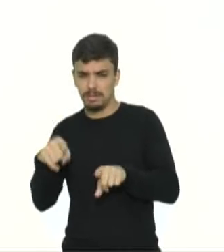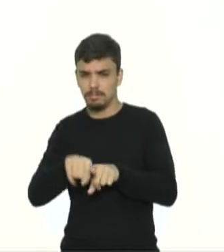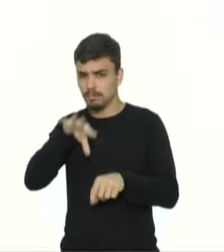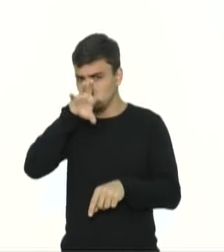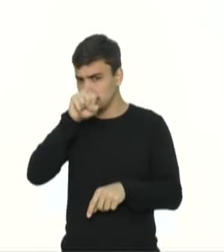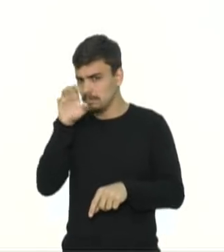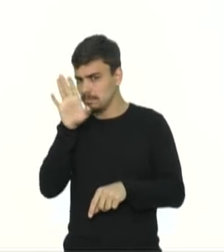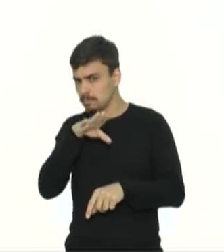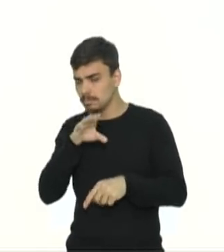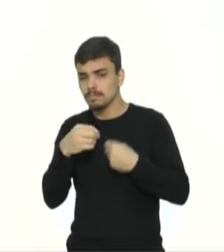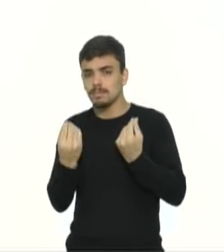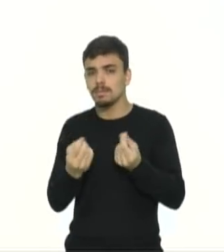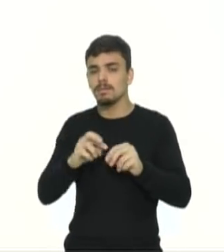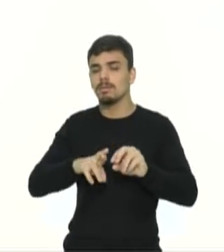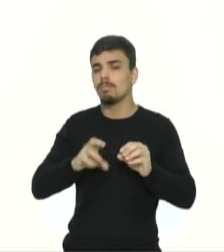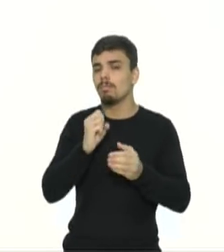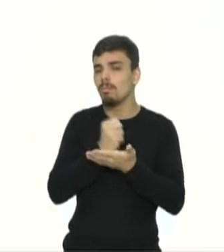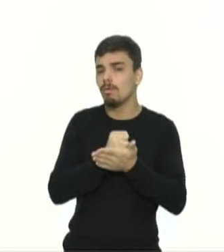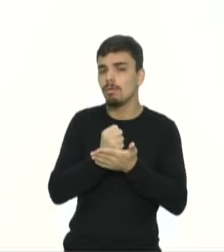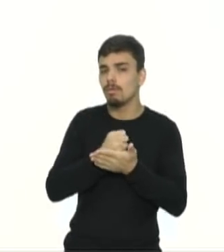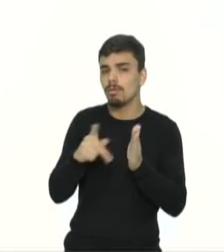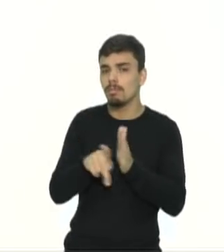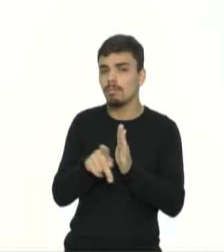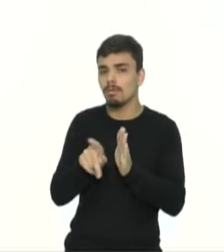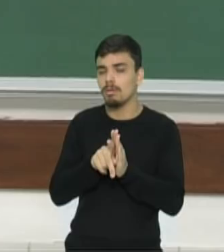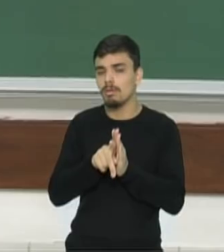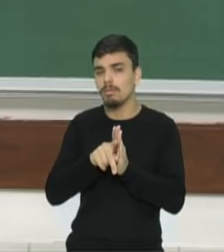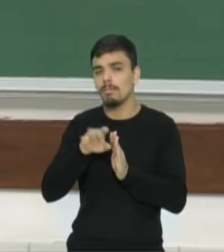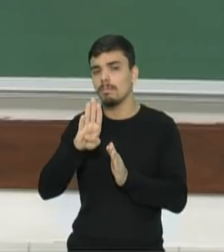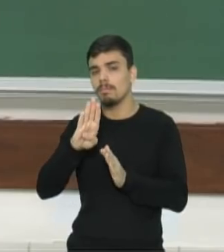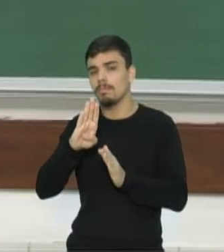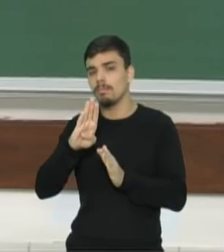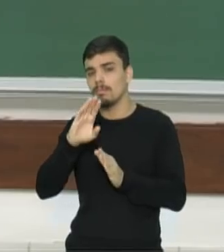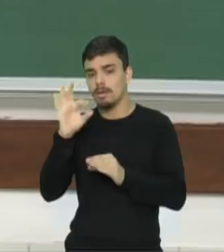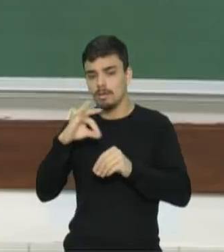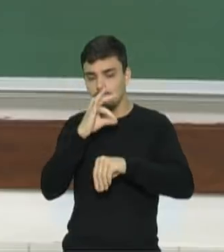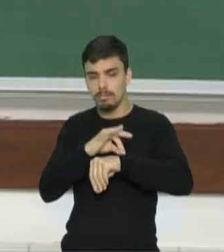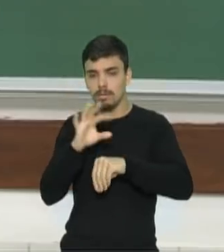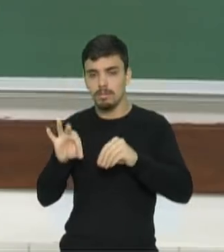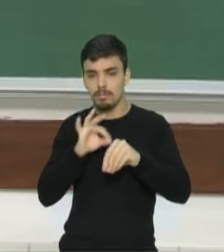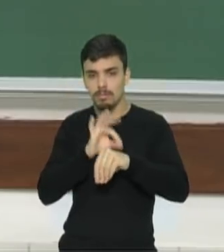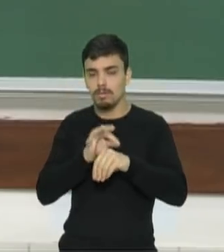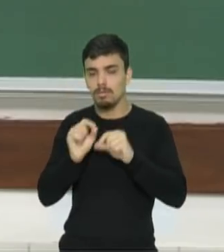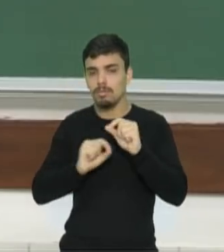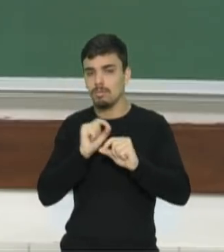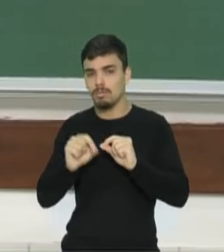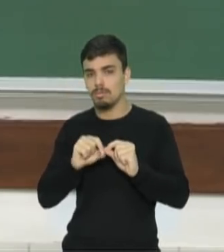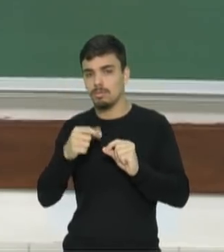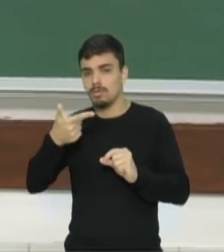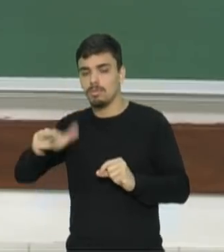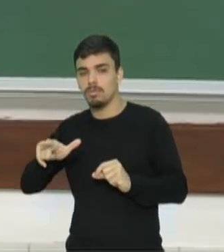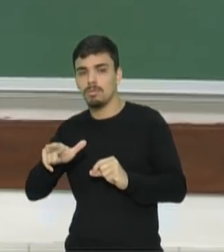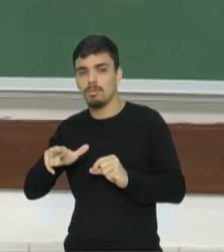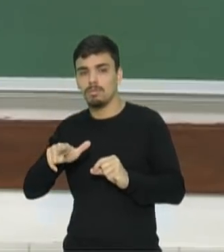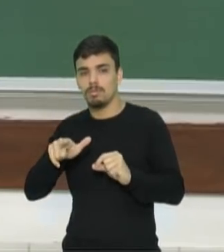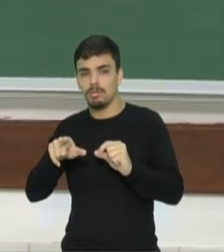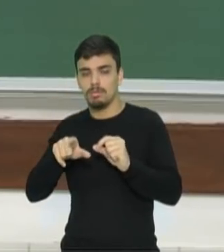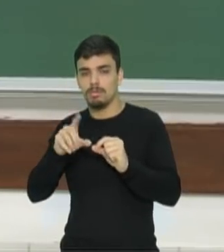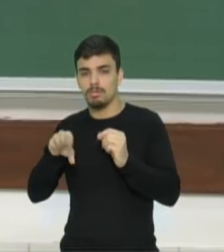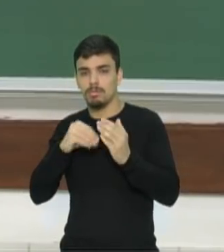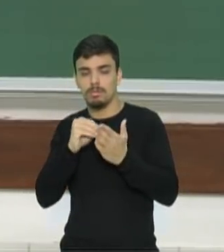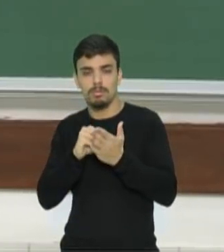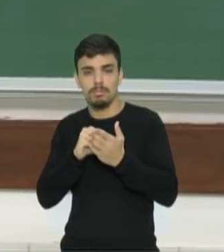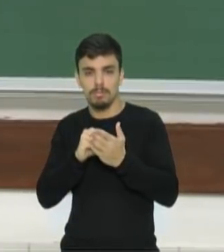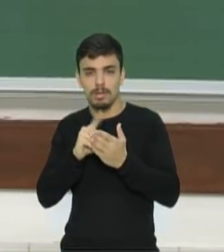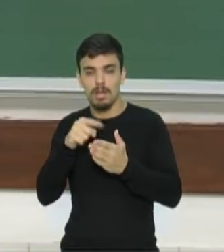muito bom como controle biológico de pragas. Ou seja, ele é usado para acabar com outros tipos de pragas. Ele é